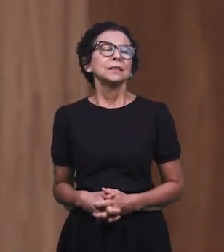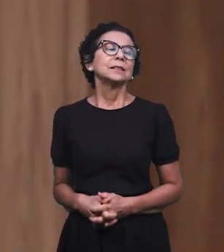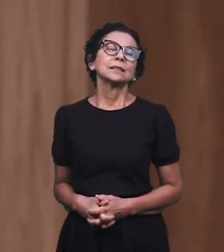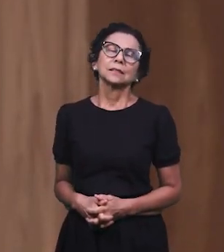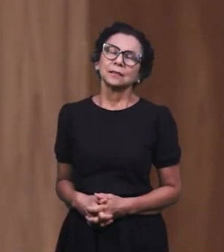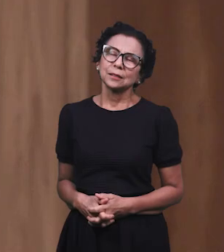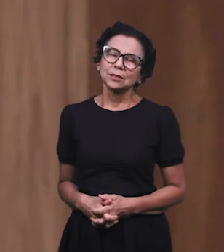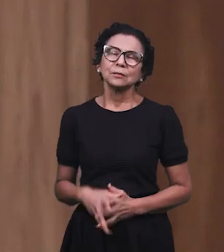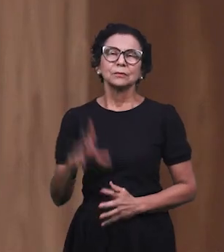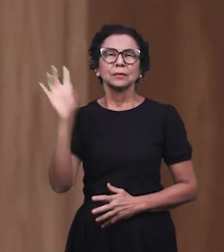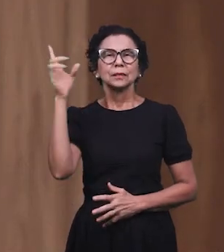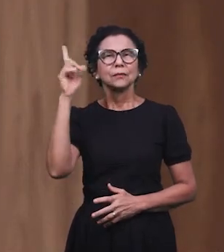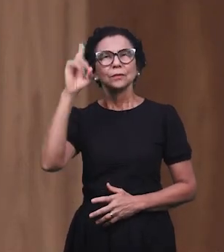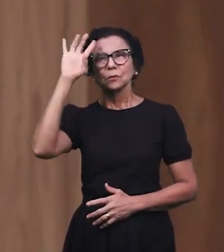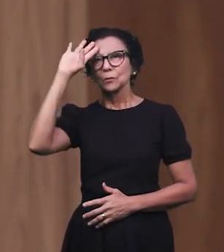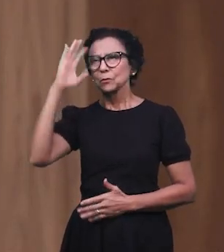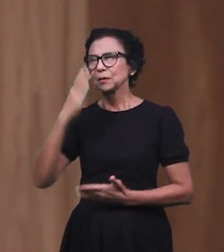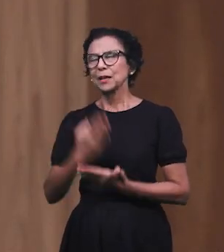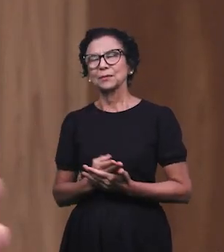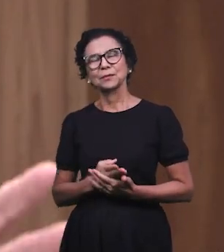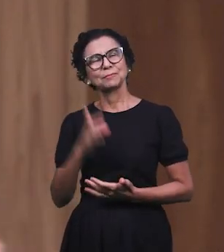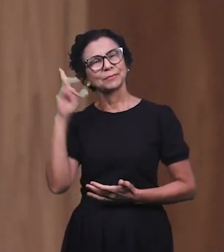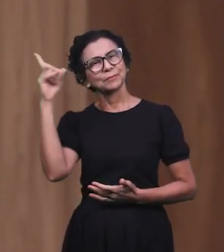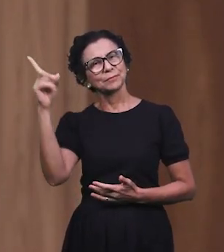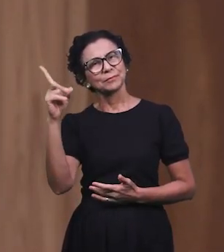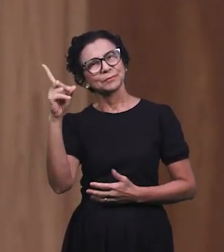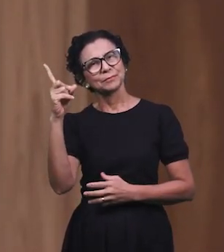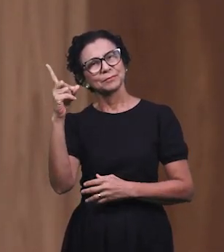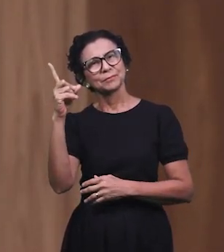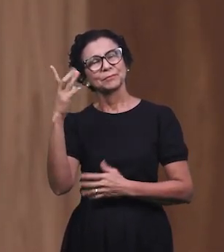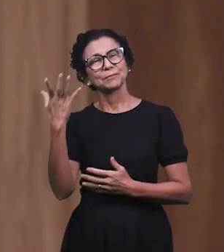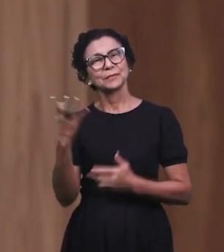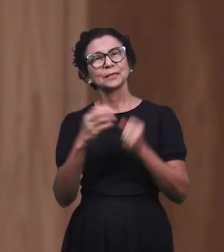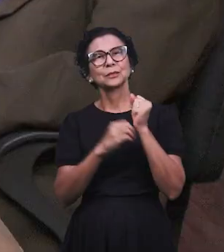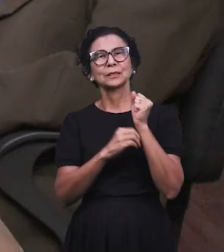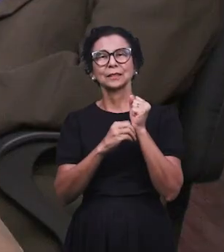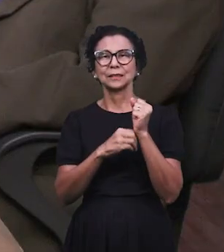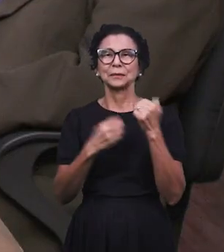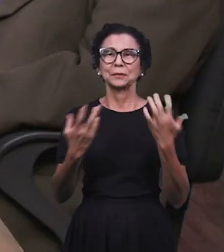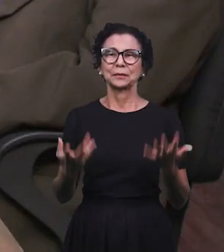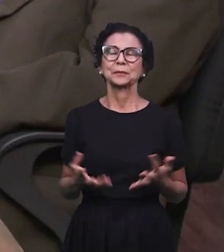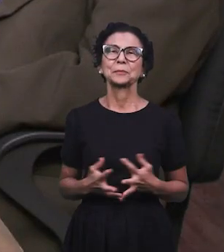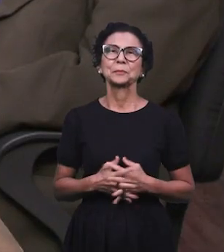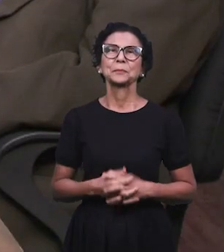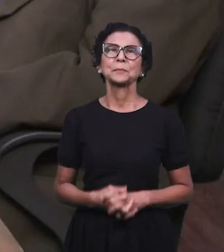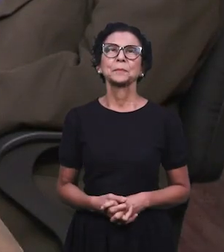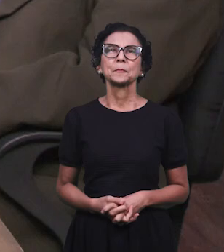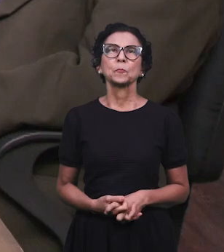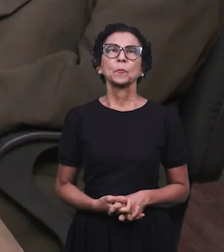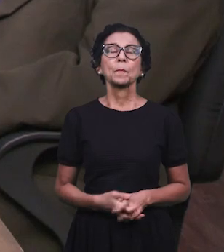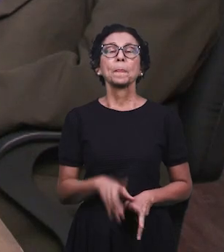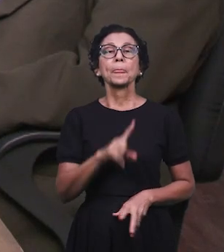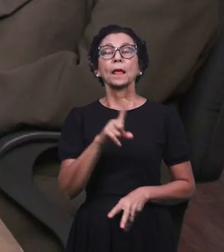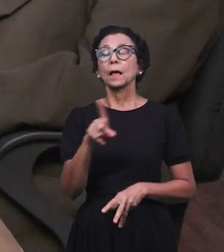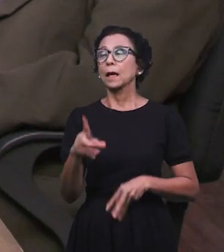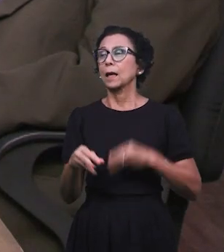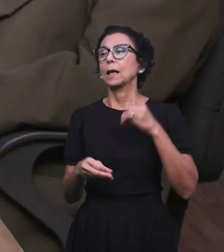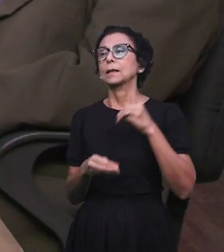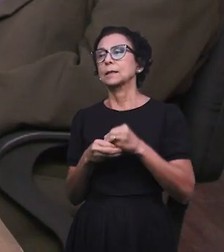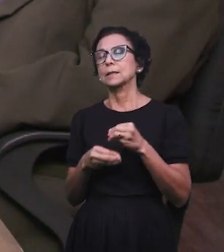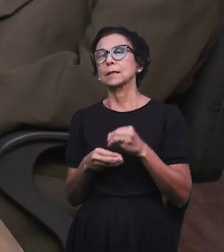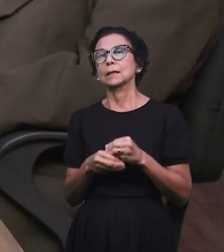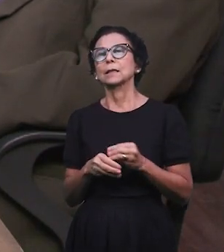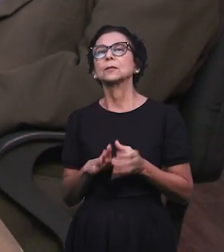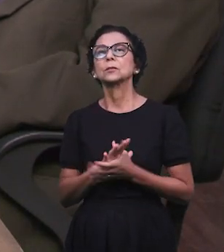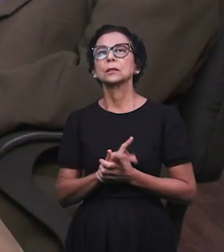de Davi está totalmente confiado no Senhor. Esse é o segredo de Davi. Muito bem, né? Glória a Jesus por isso. Só complementando